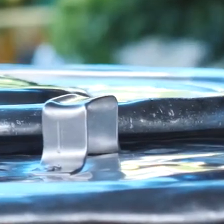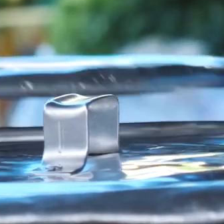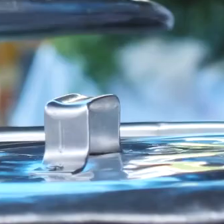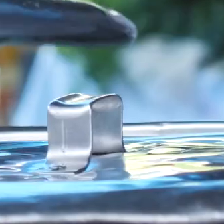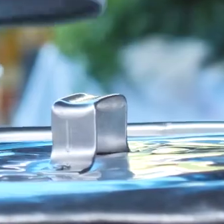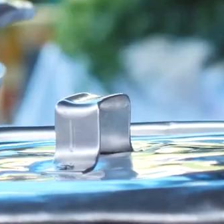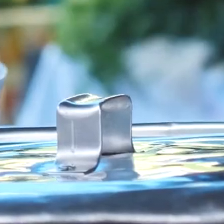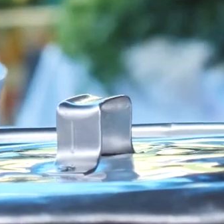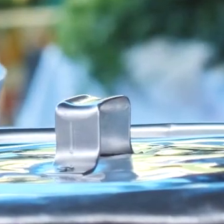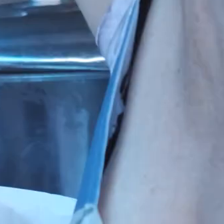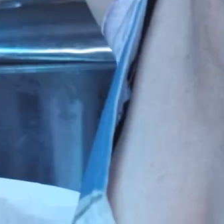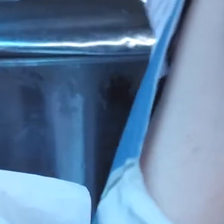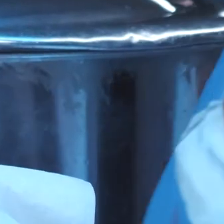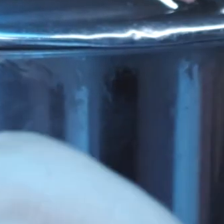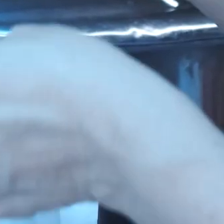pamonhas aqui.